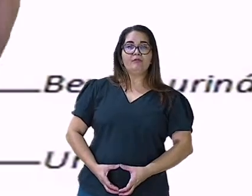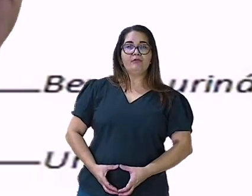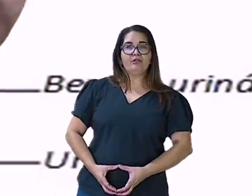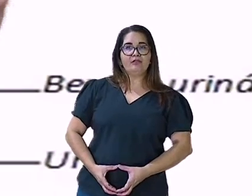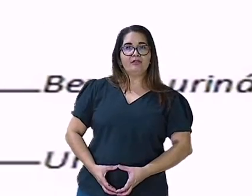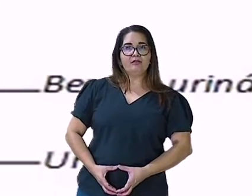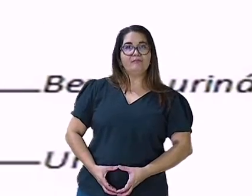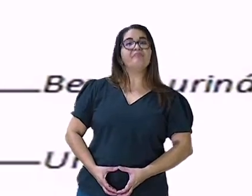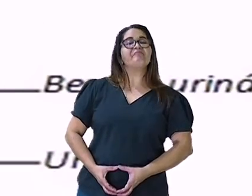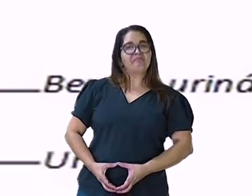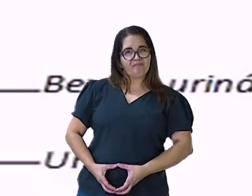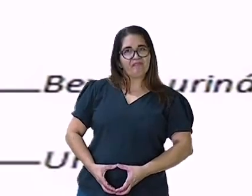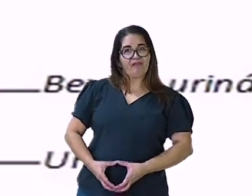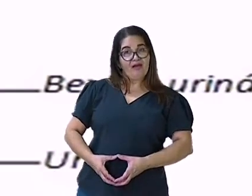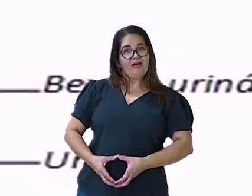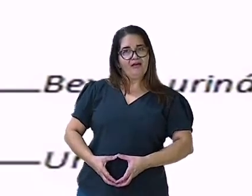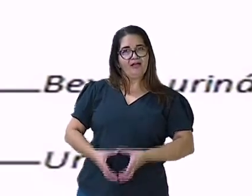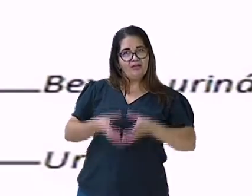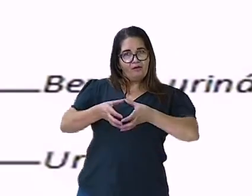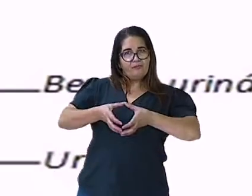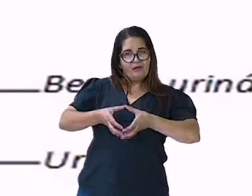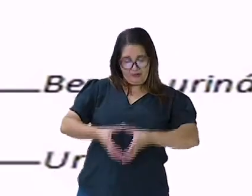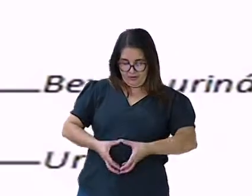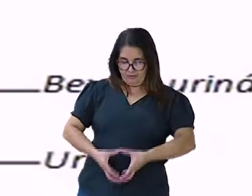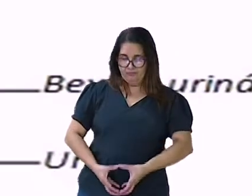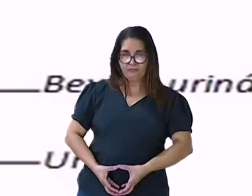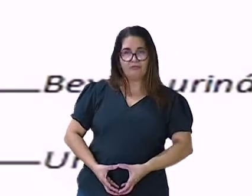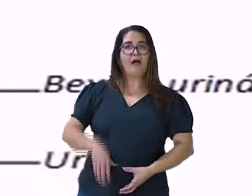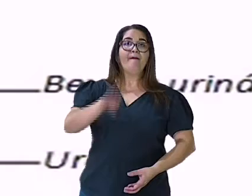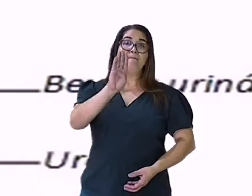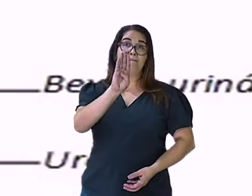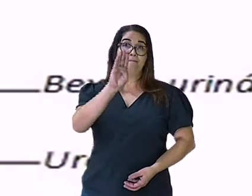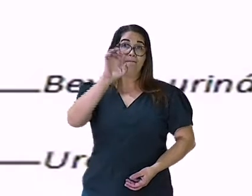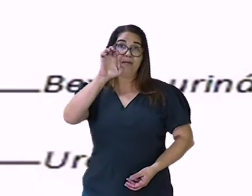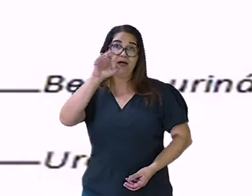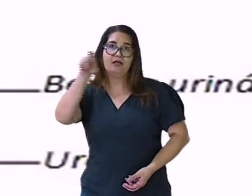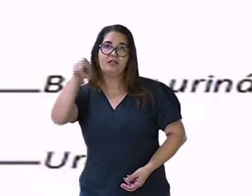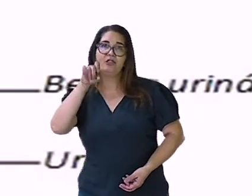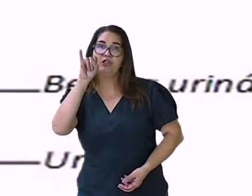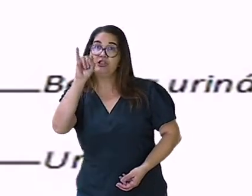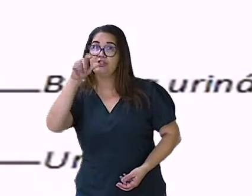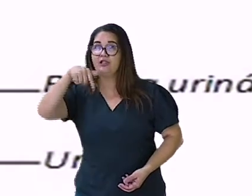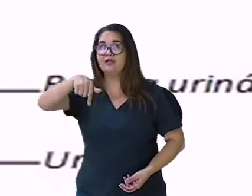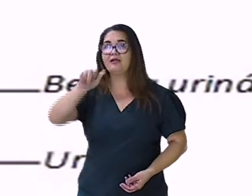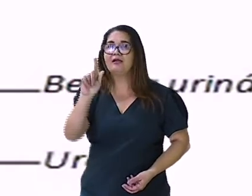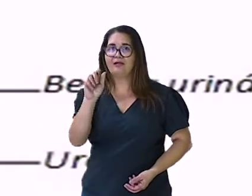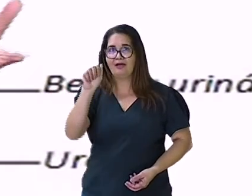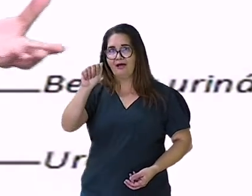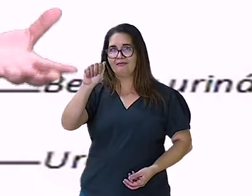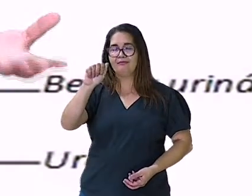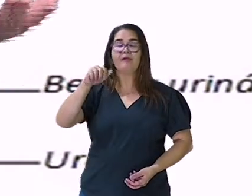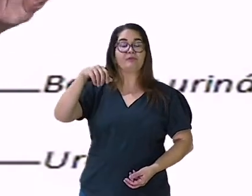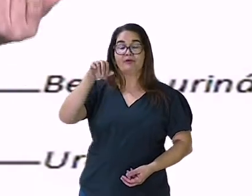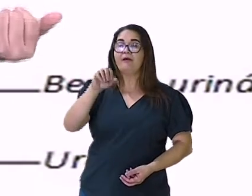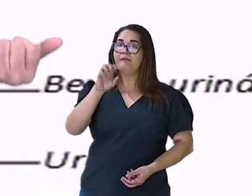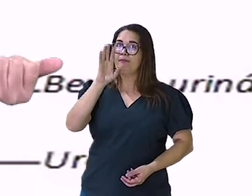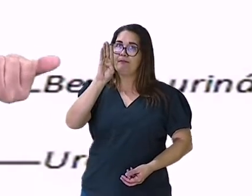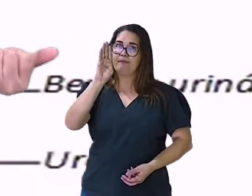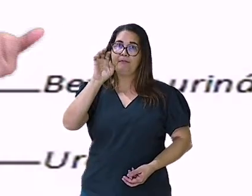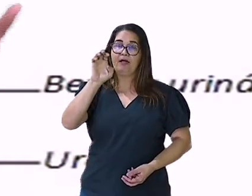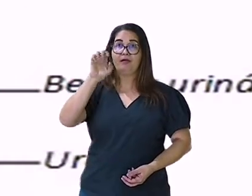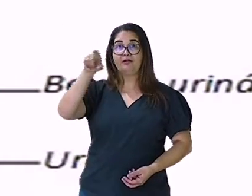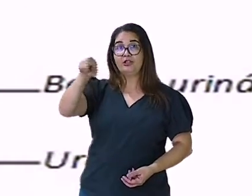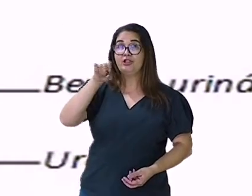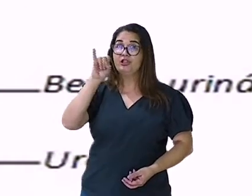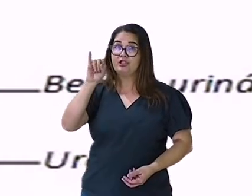um reservatório da urina. É um órgão muscular oco, que serve de reservatório para a